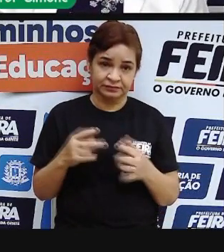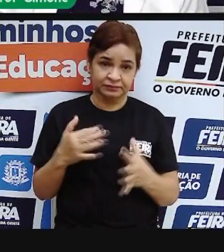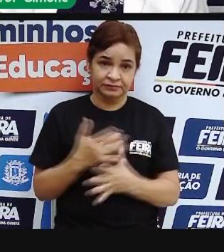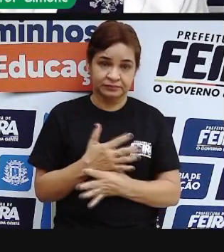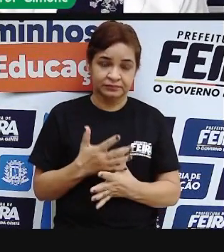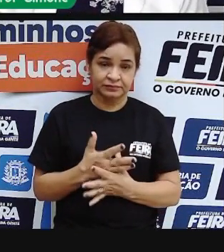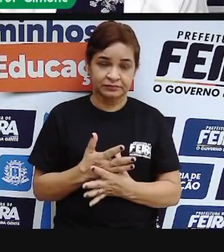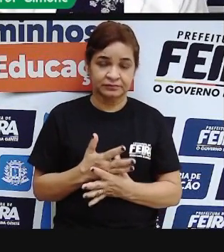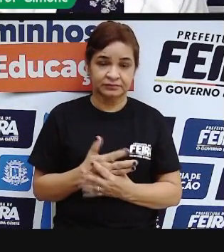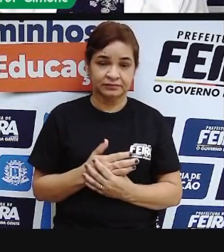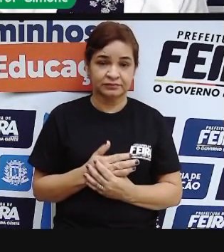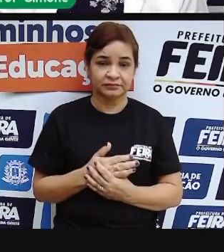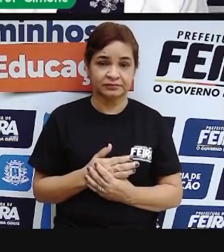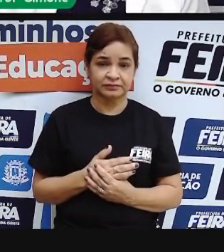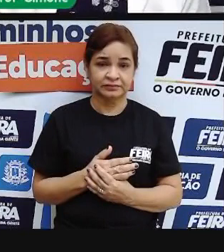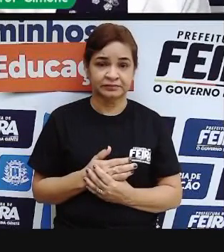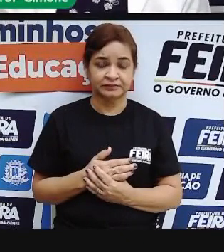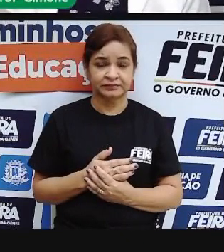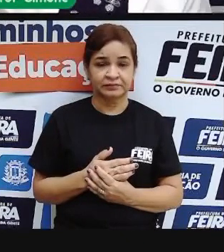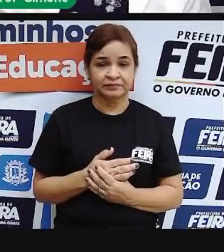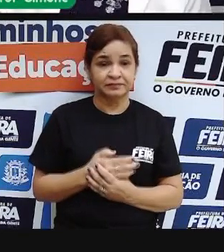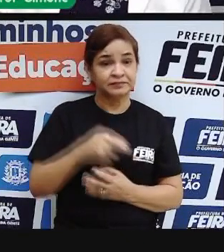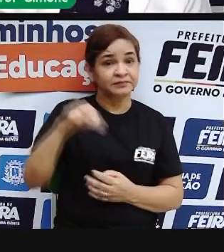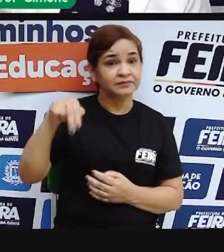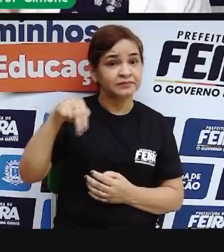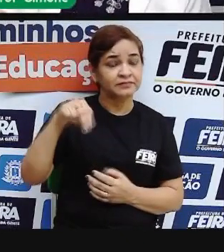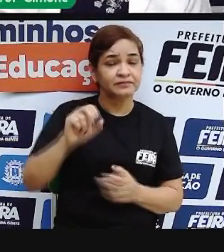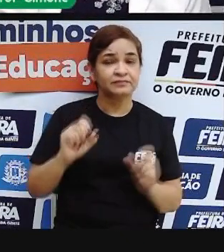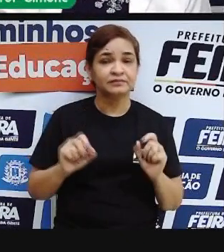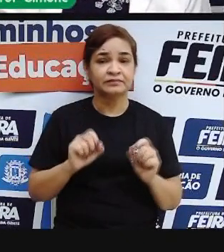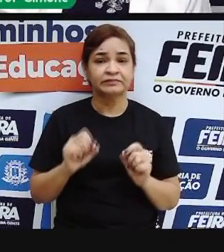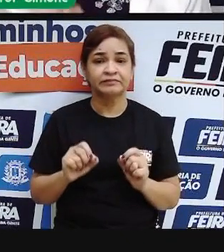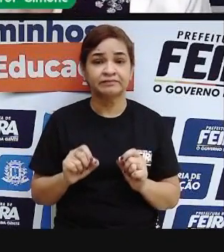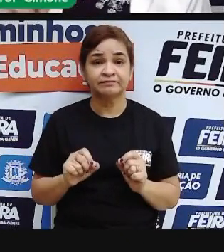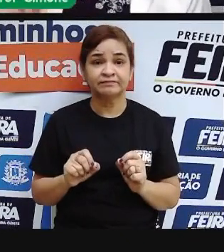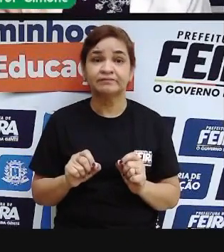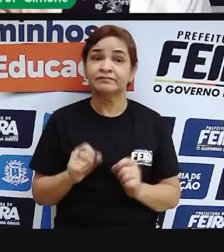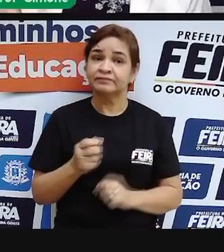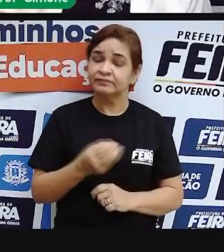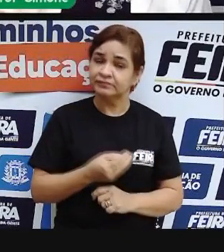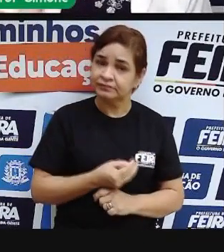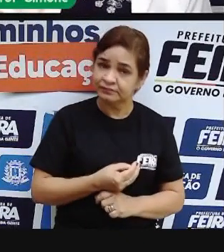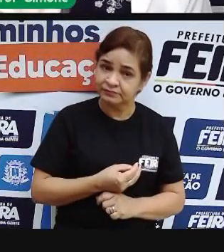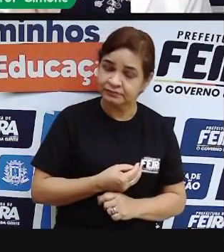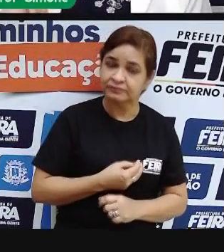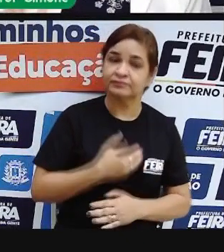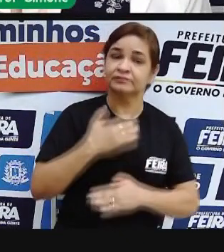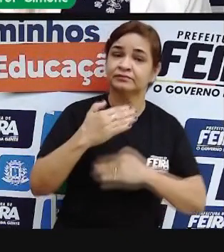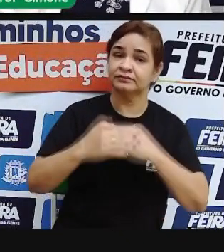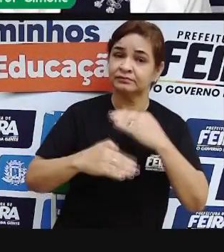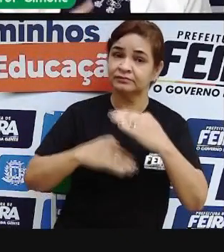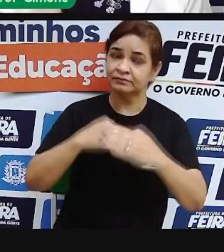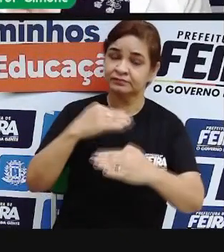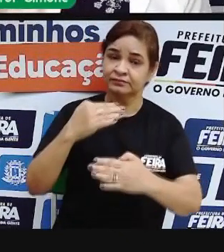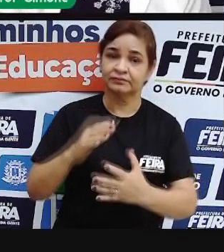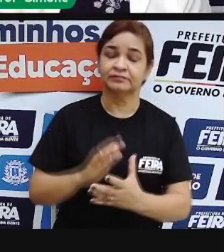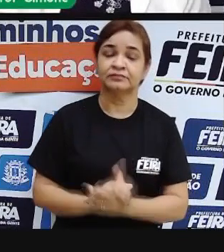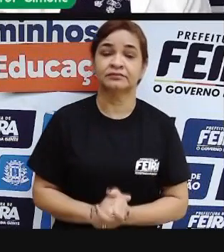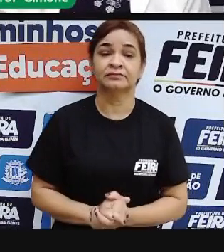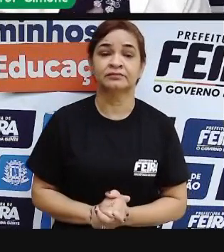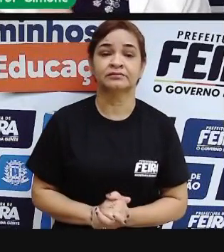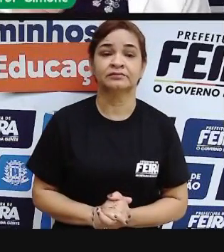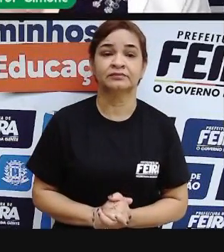são cidades nordestinas que vivem do São João também, porque muitas das cidades